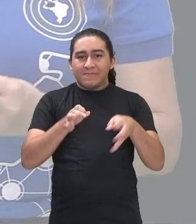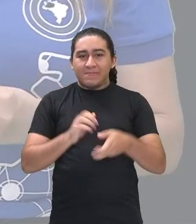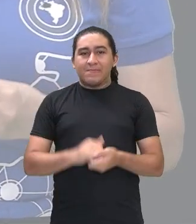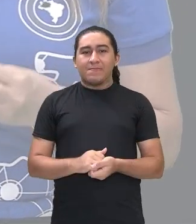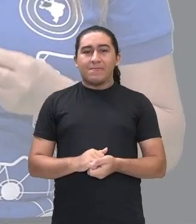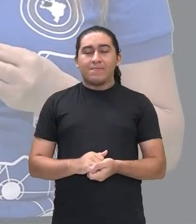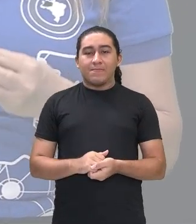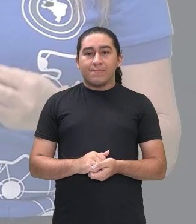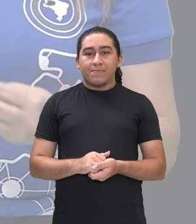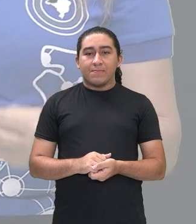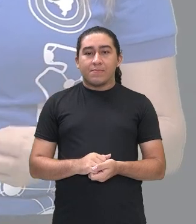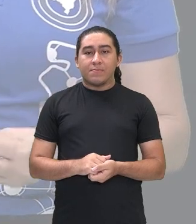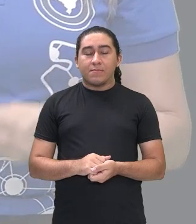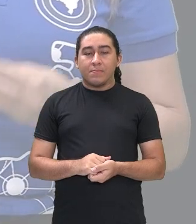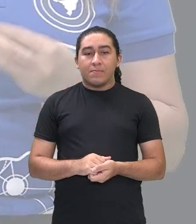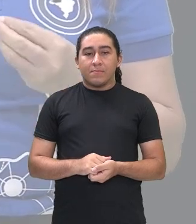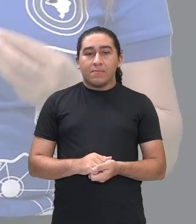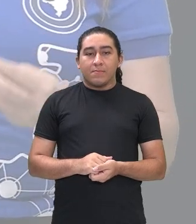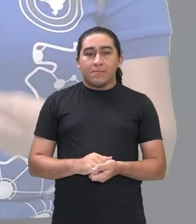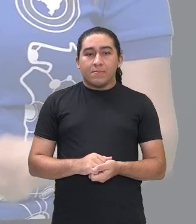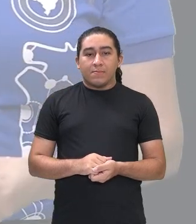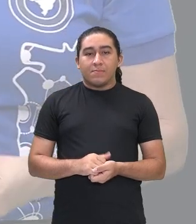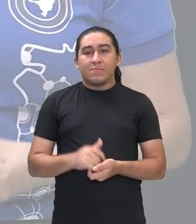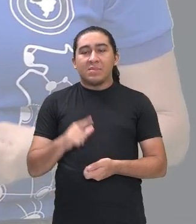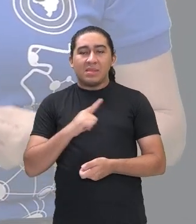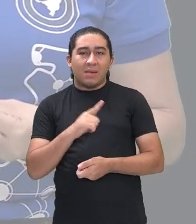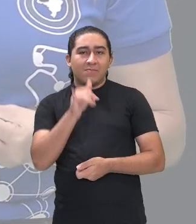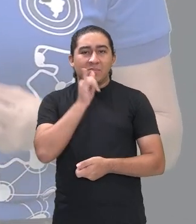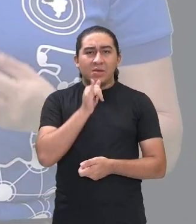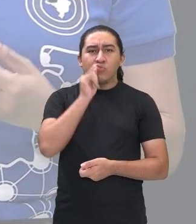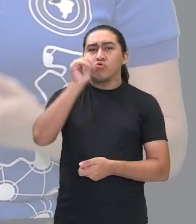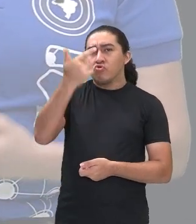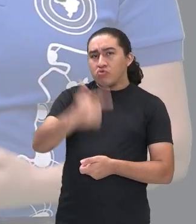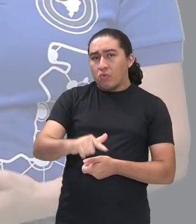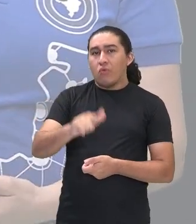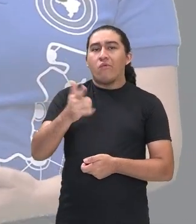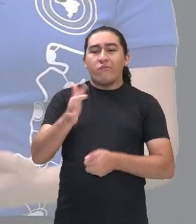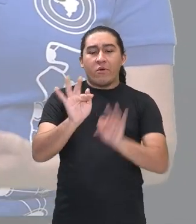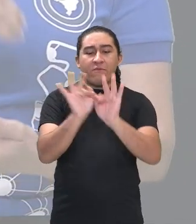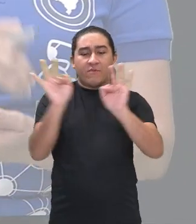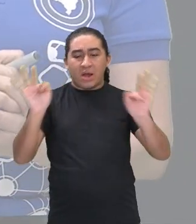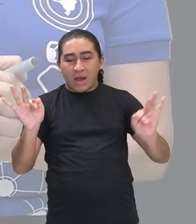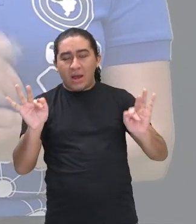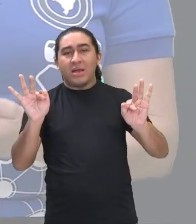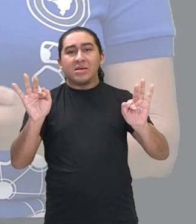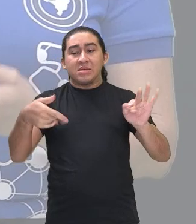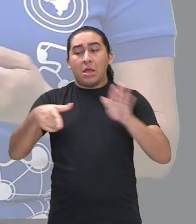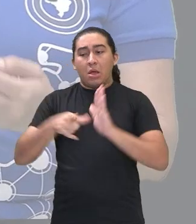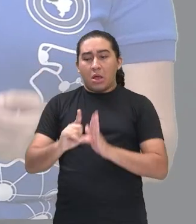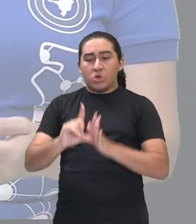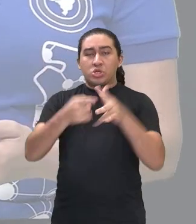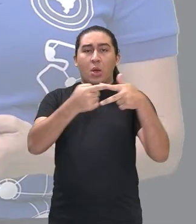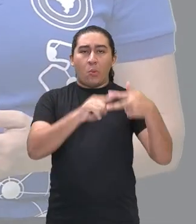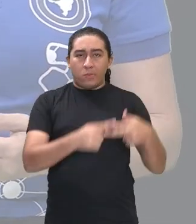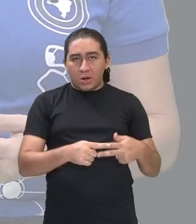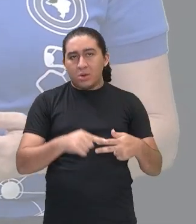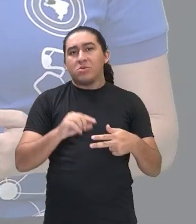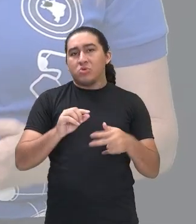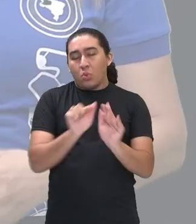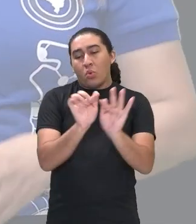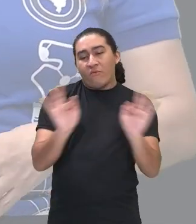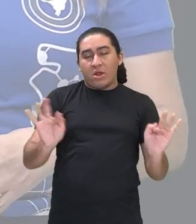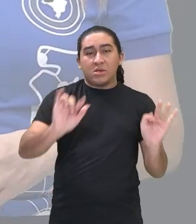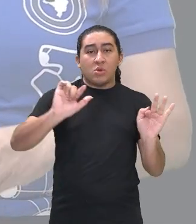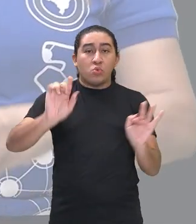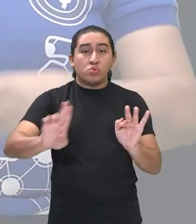né? Você quer falar novamente aquilo que você mencionou antes, talvez de outra